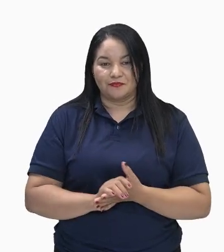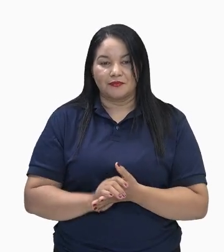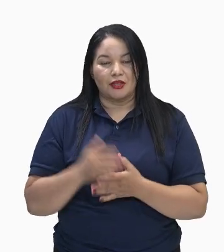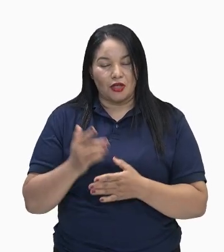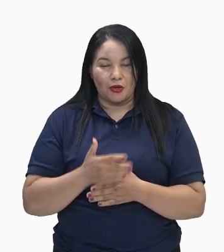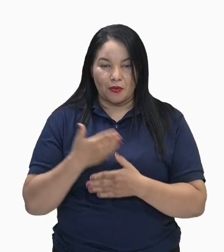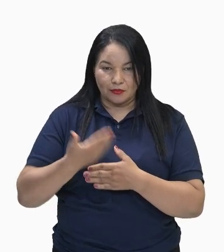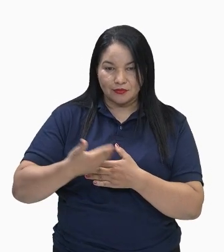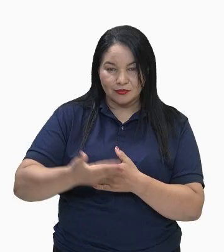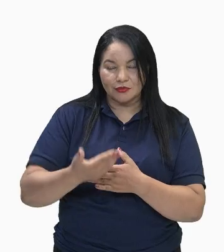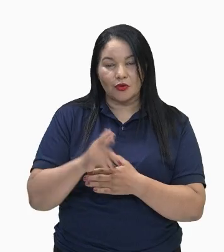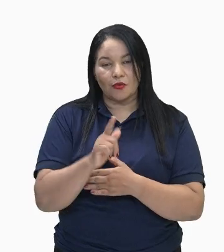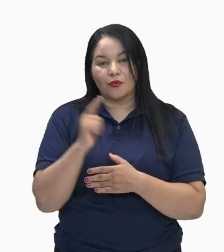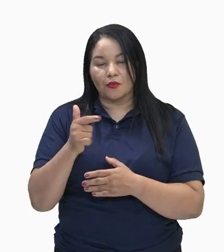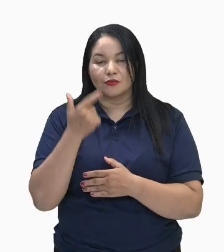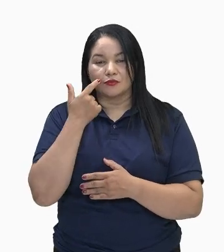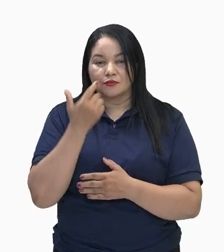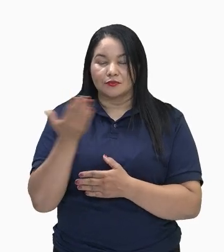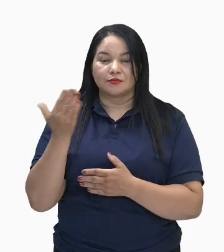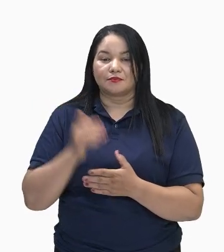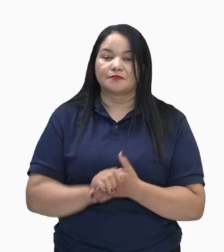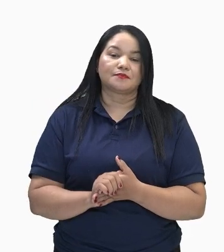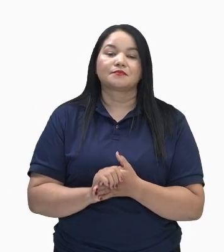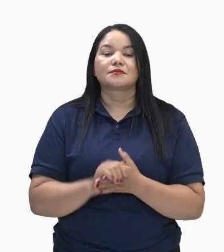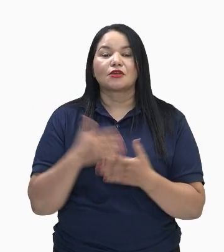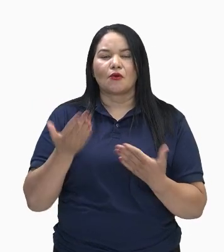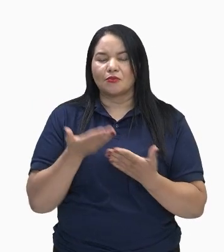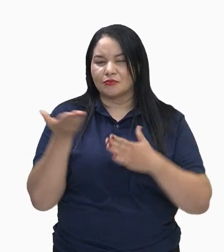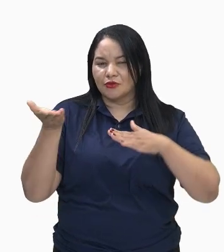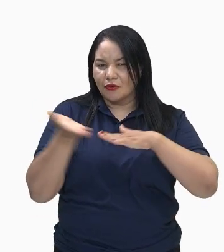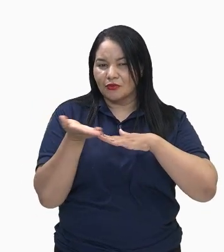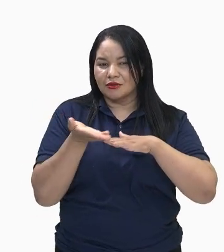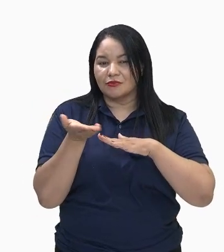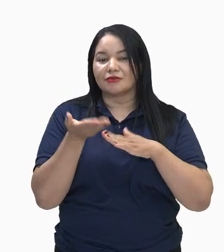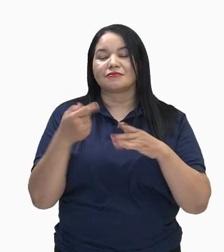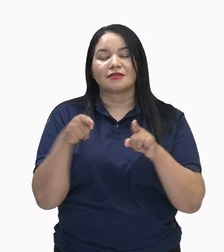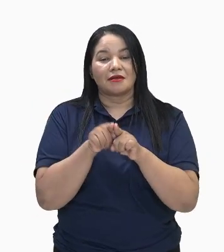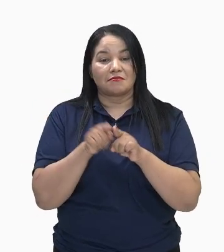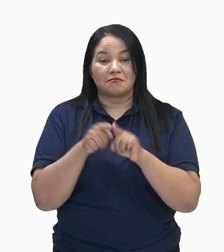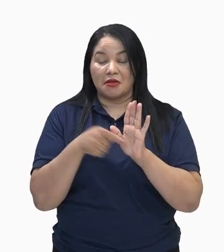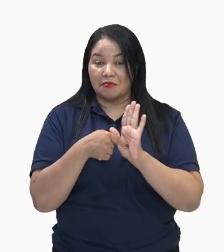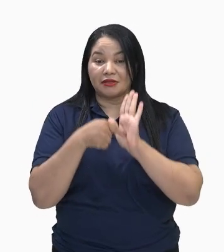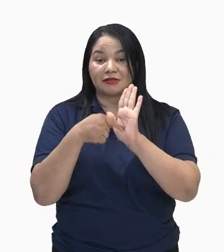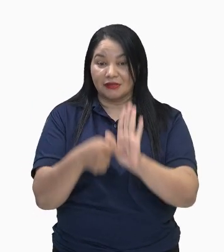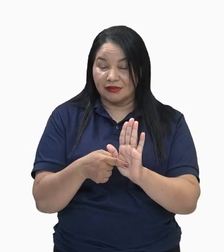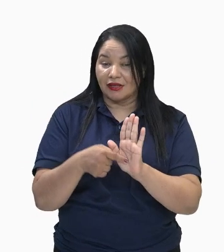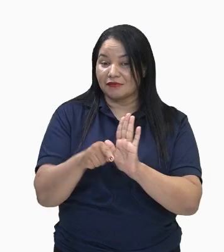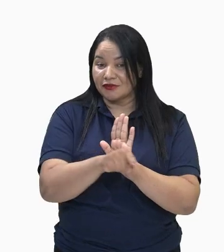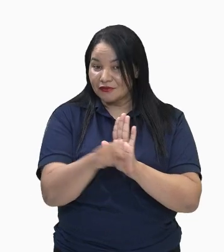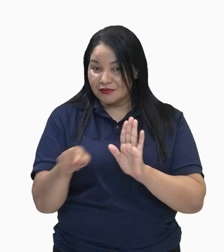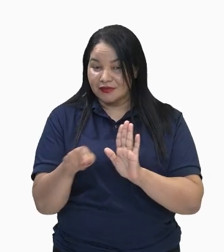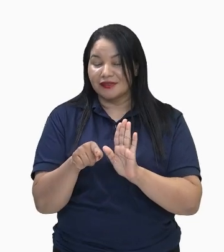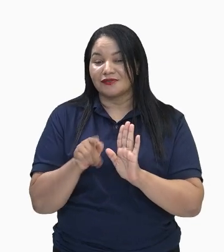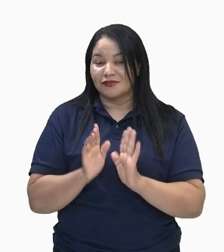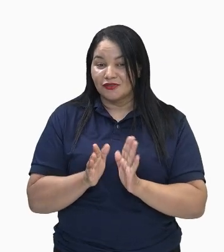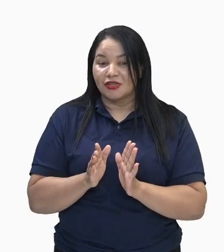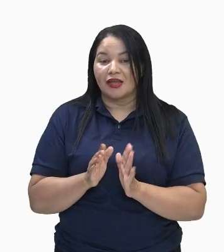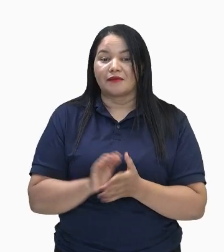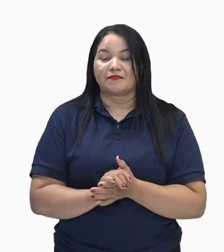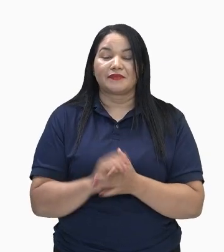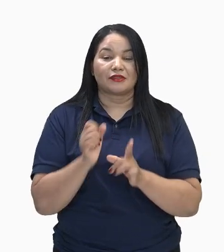os sociólogos contemporâneos, que também foram apresentados para vocês. Na